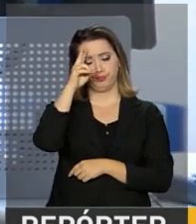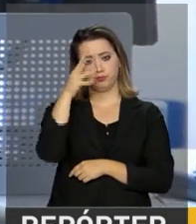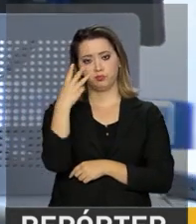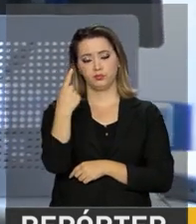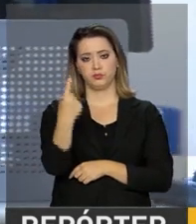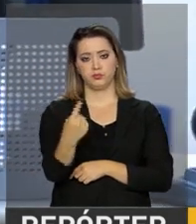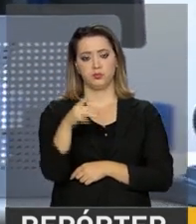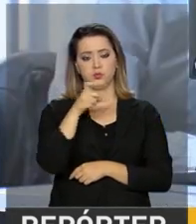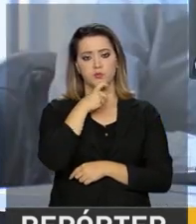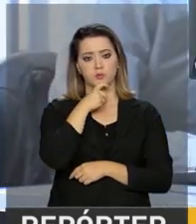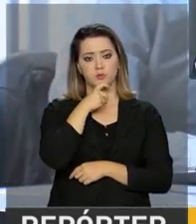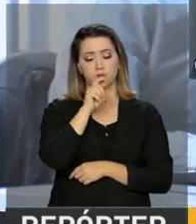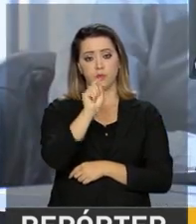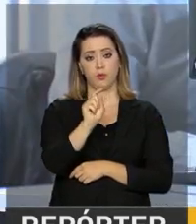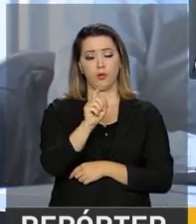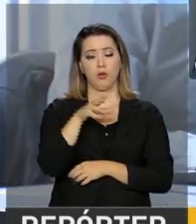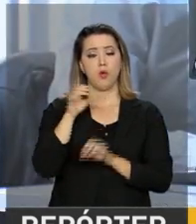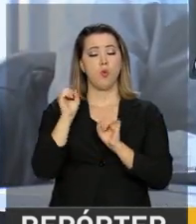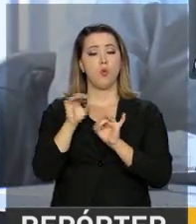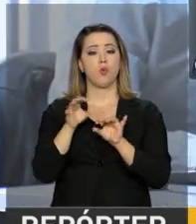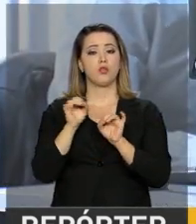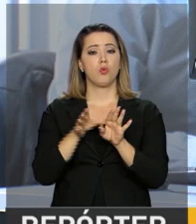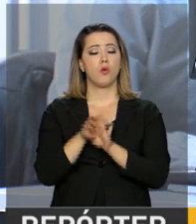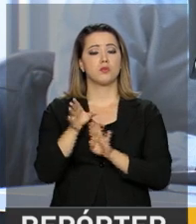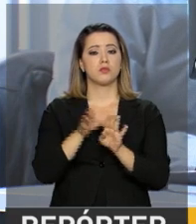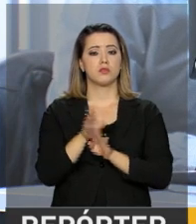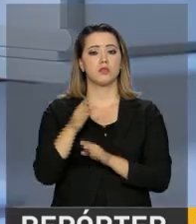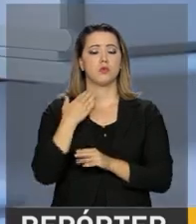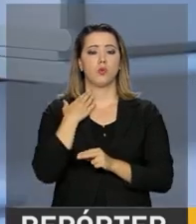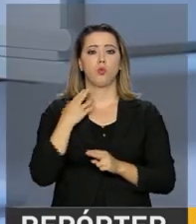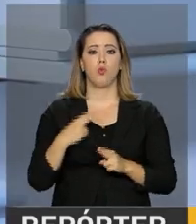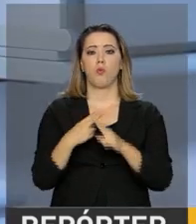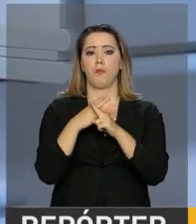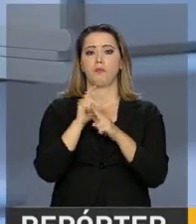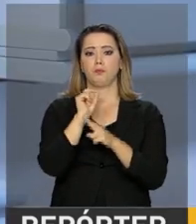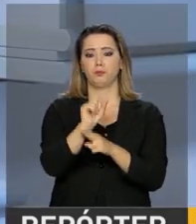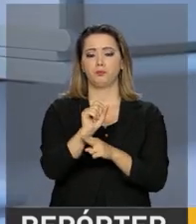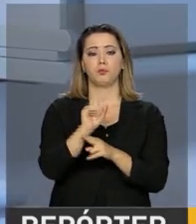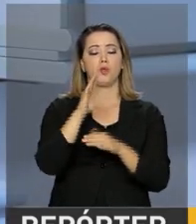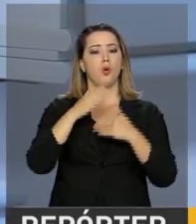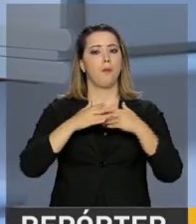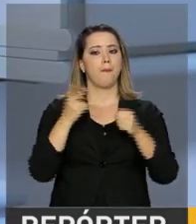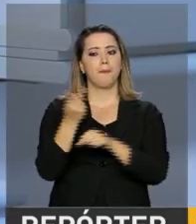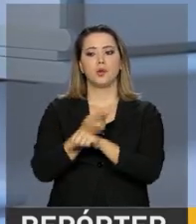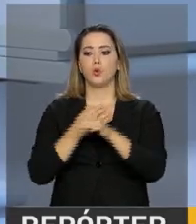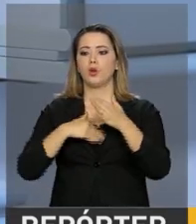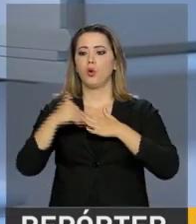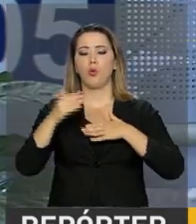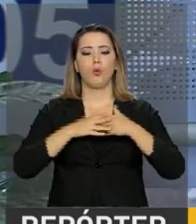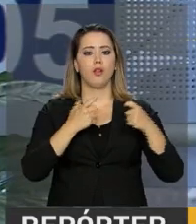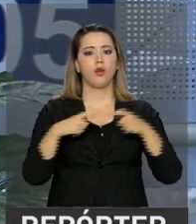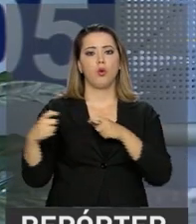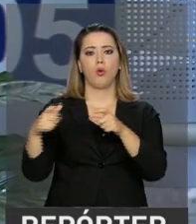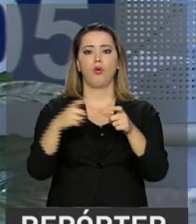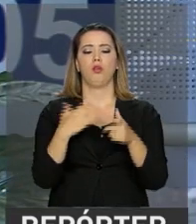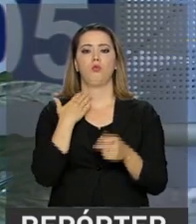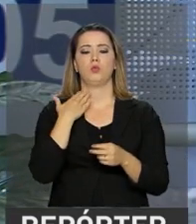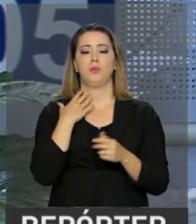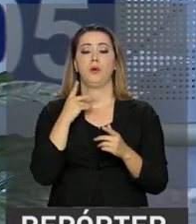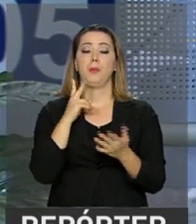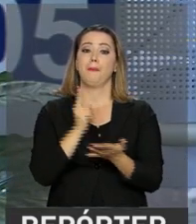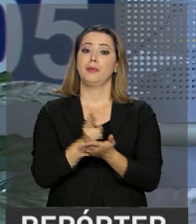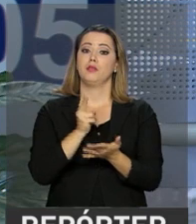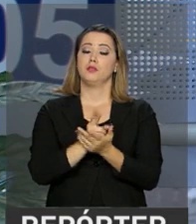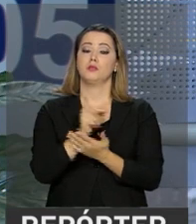31 de Julho a orientação da Caixa Econômica Federal é procurar qualquer agência do Banco mesmo se o